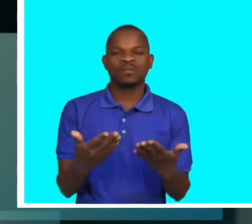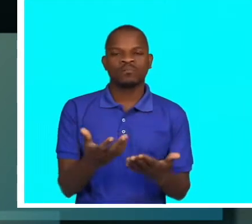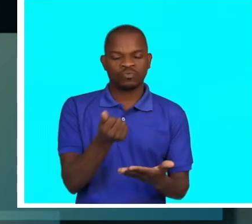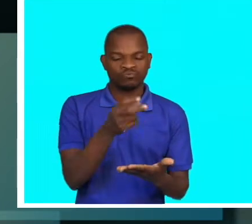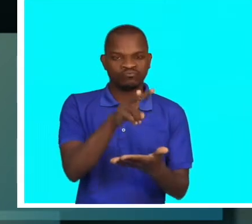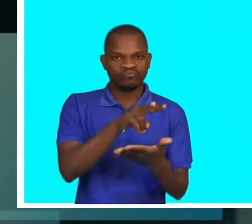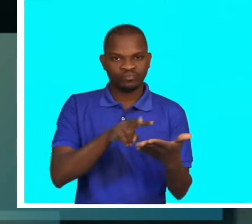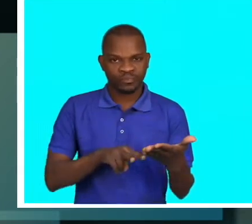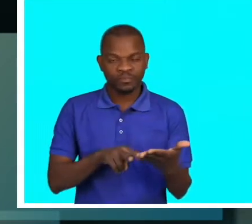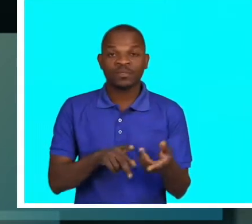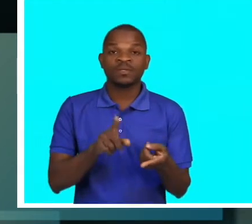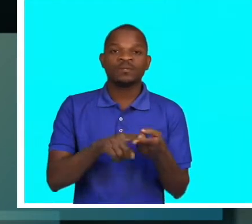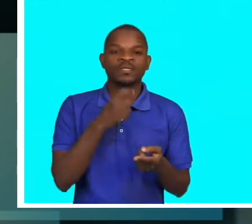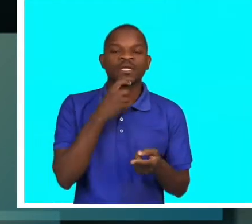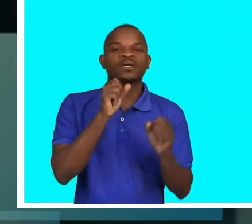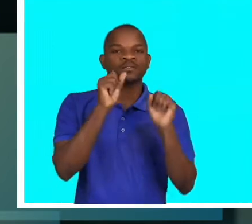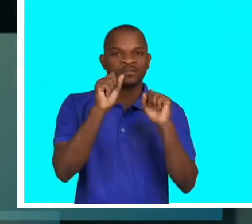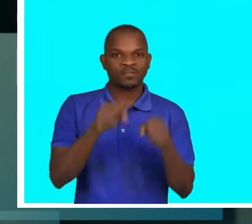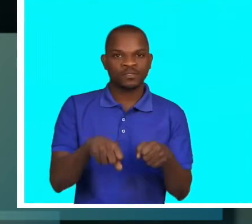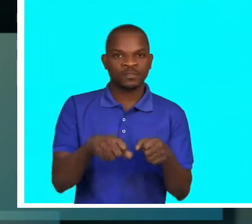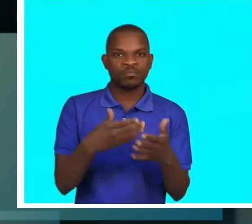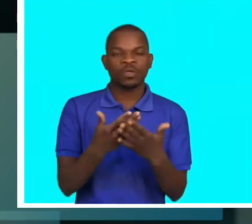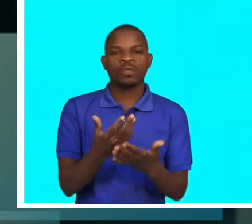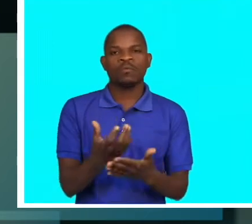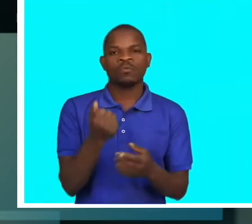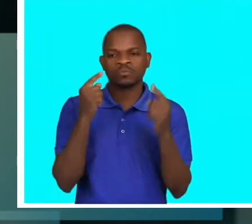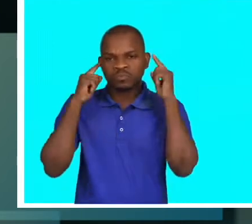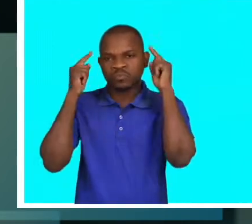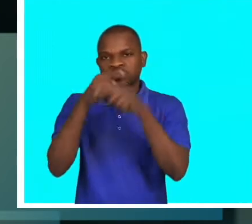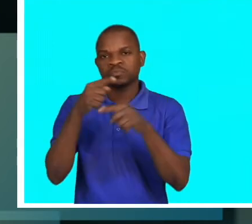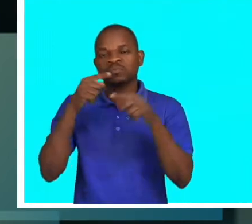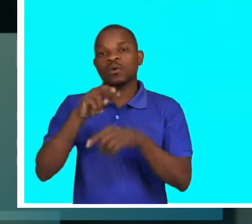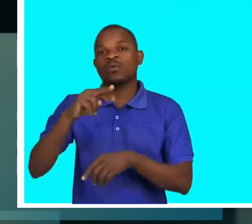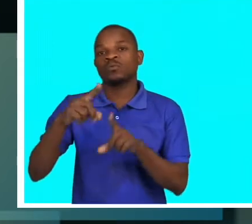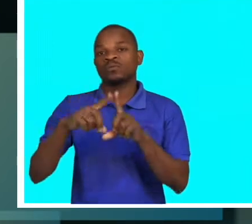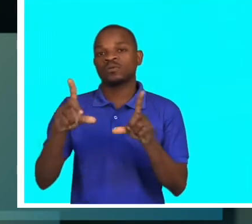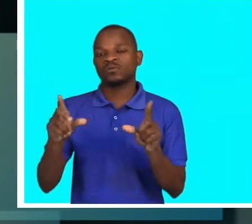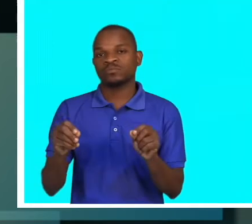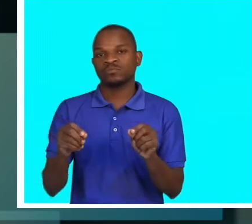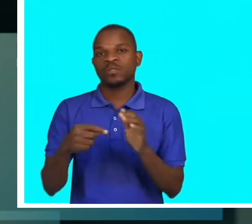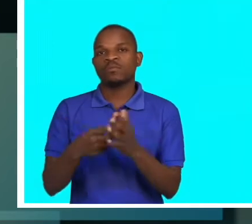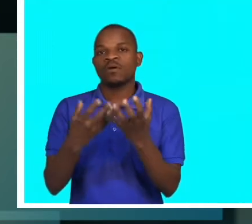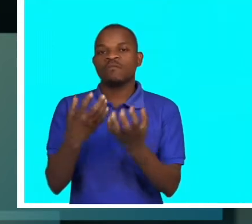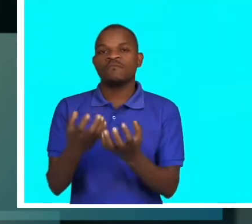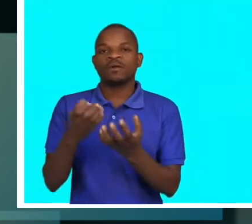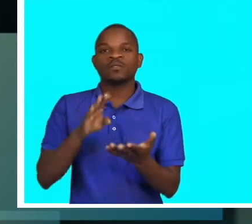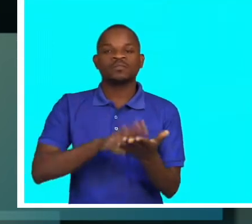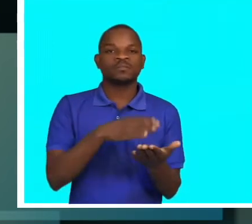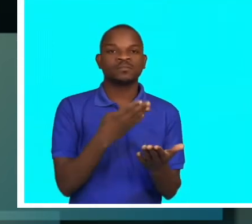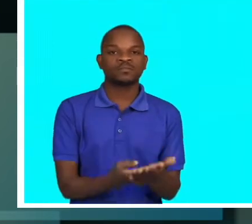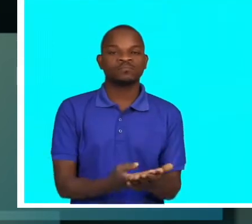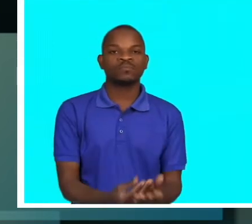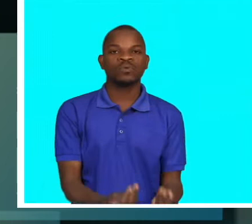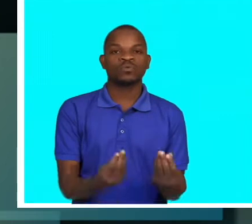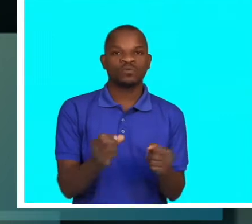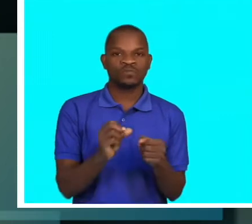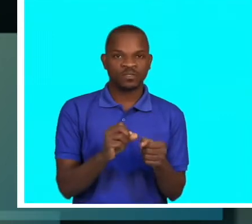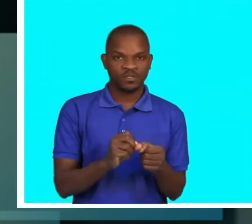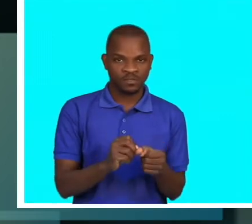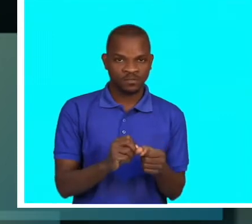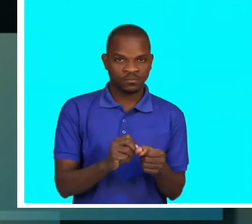Ele lê e diz realmente isso, porque senão ele pode tomar a outra coisa. Imagina se nós não temos aqui alguém para